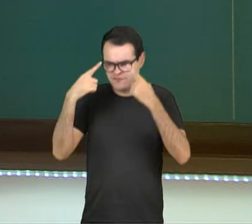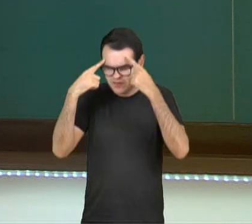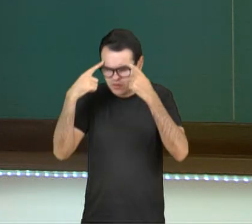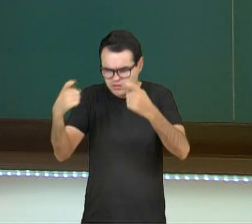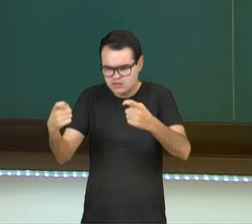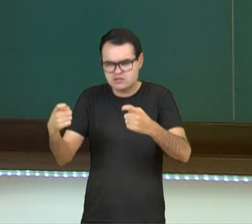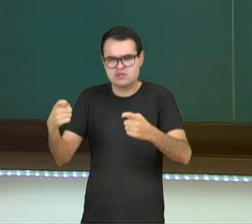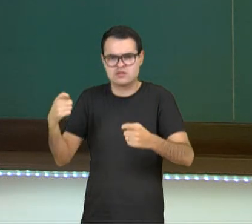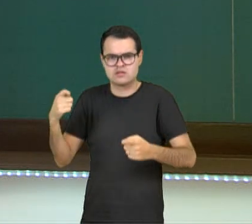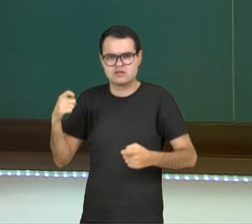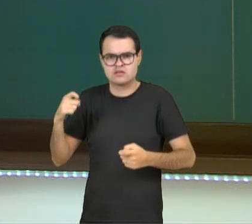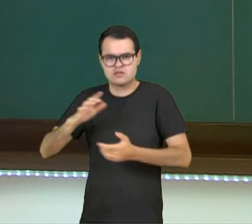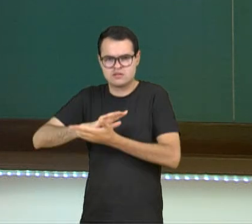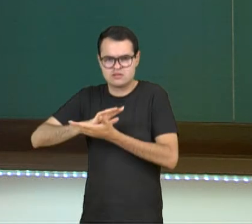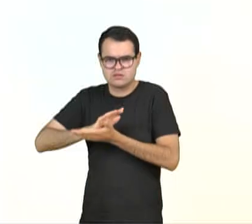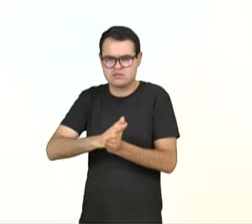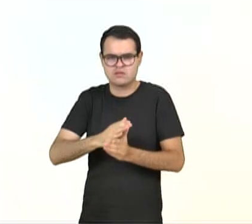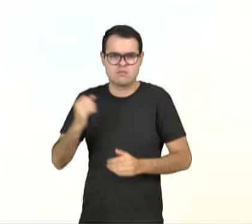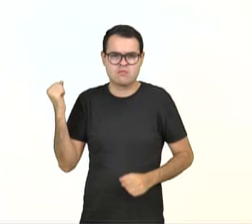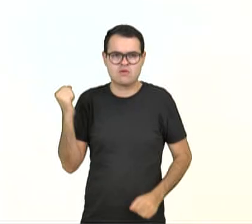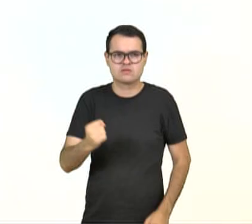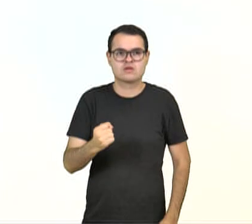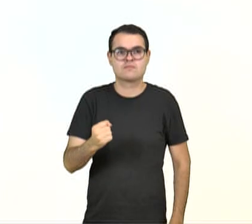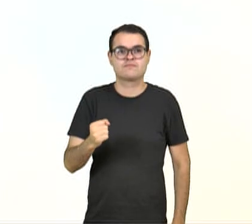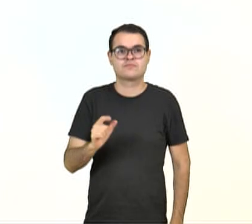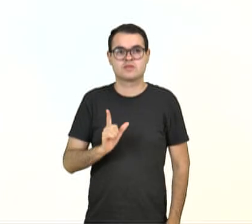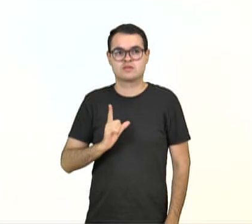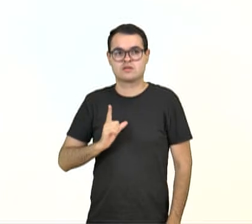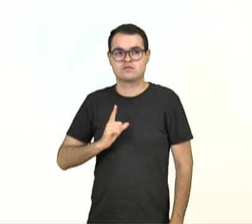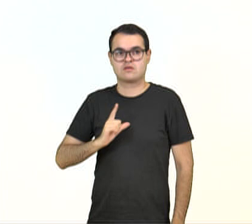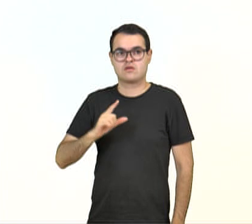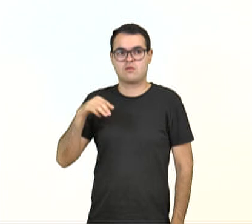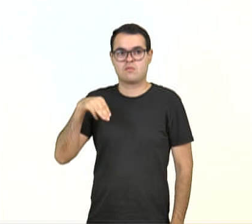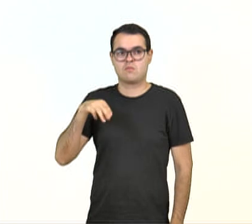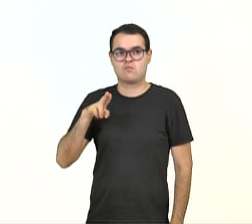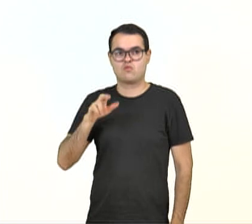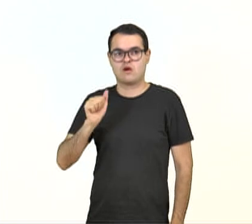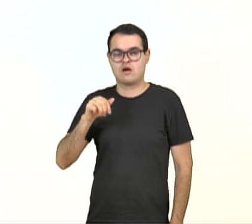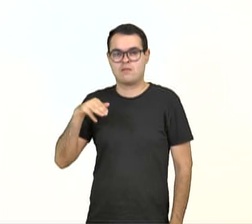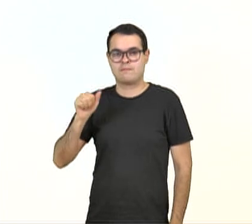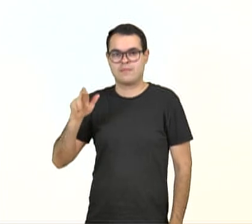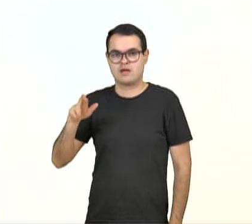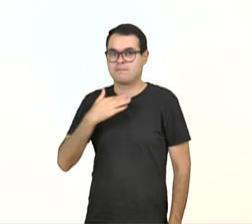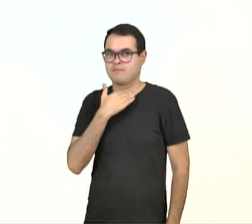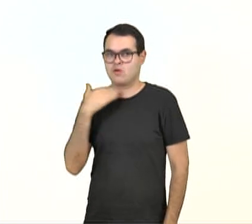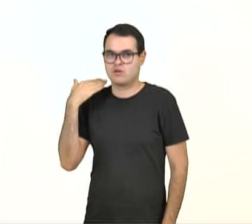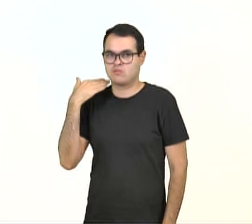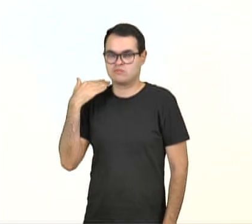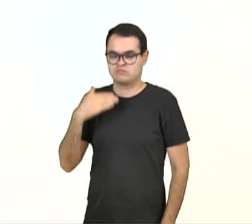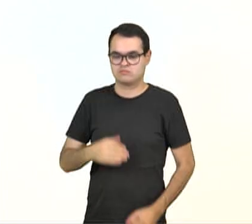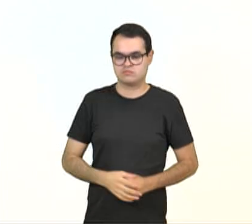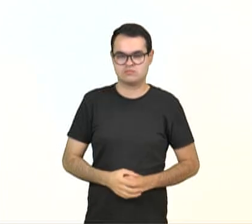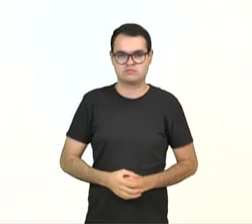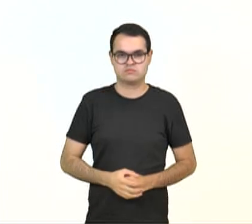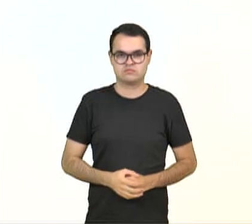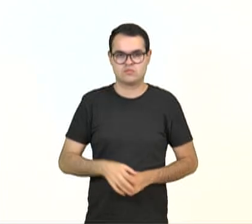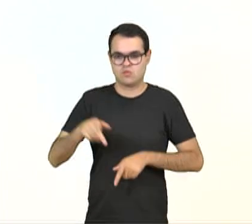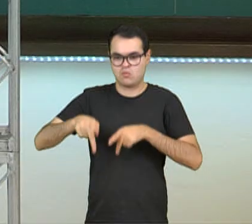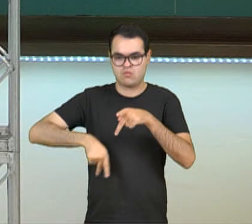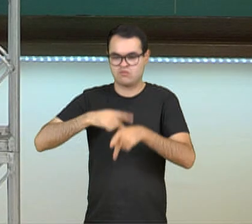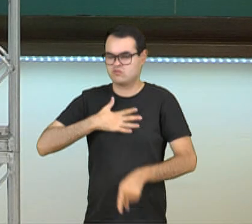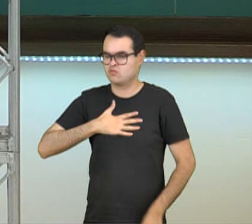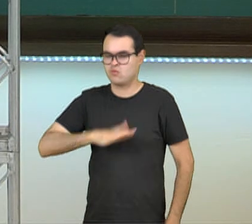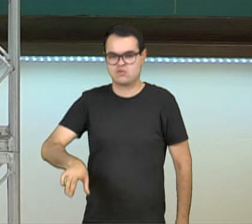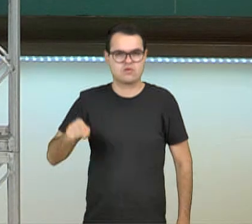pela morte do ditador Muammar al-Gaddafi. Então ali aconteceu o quê? Como o povo estava descontente,